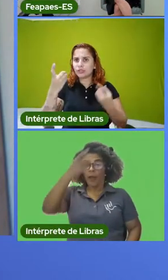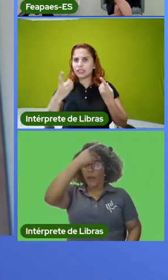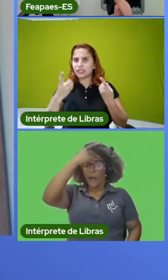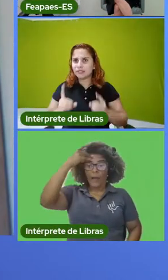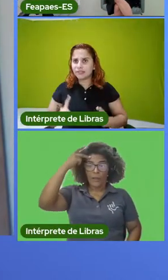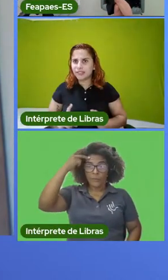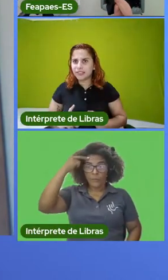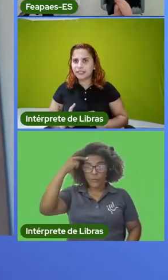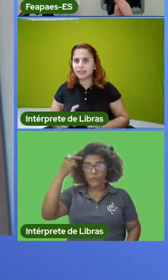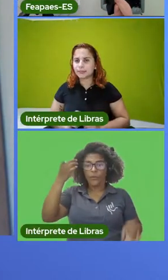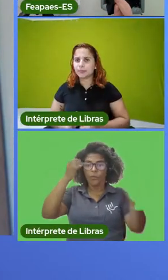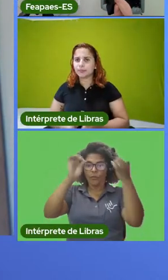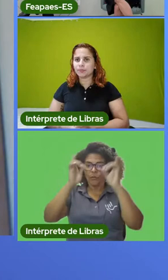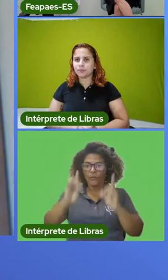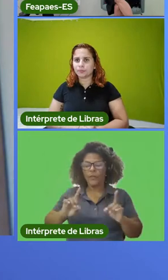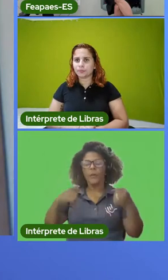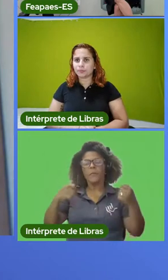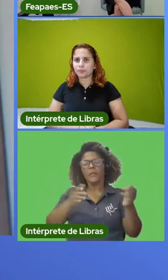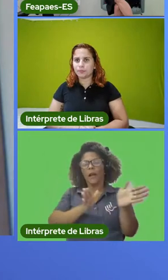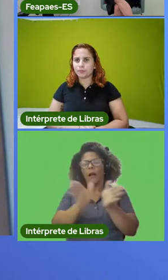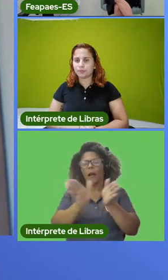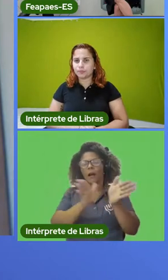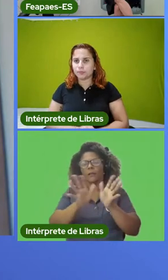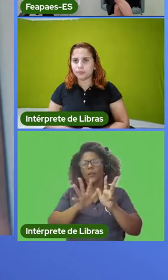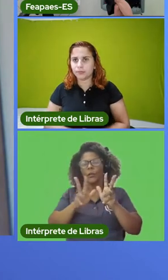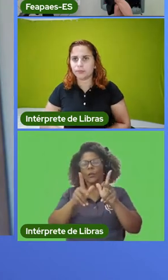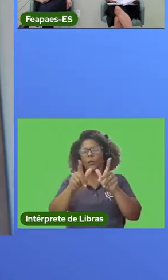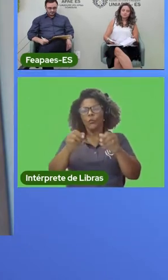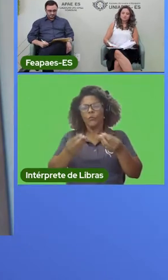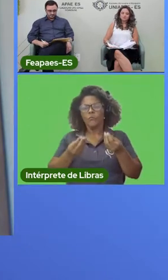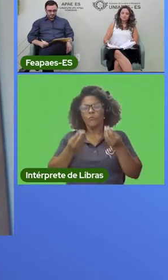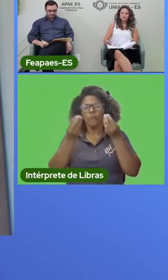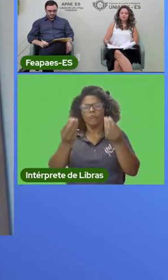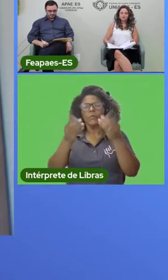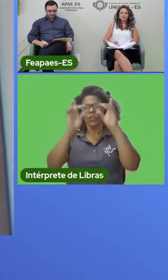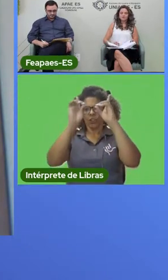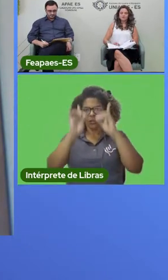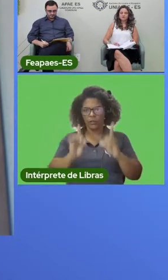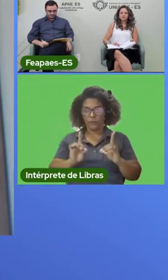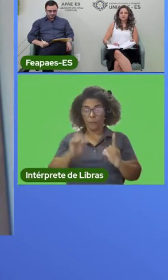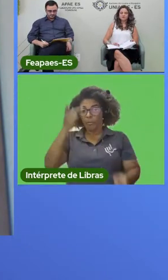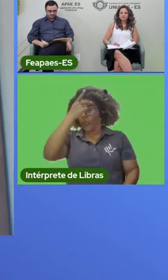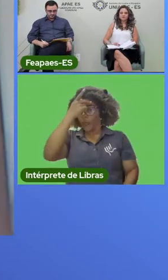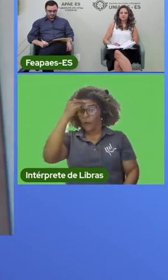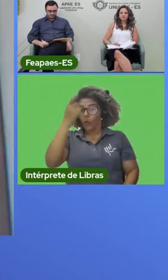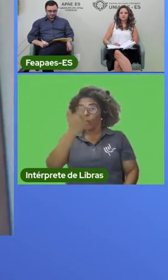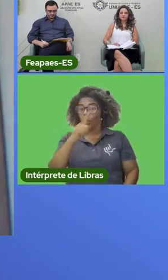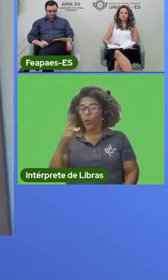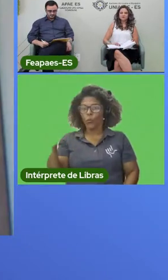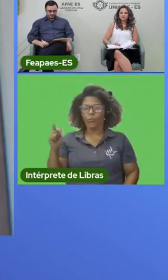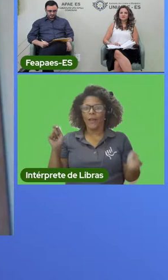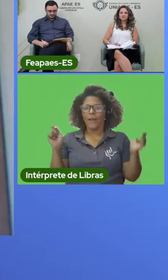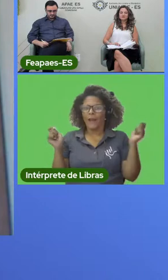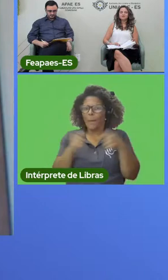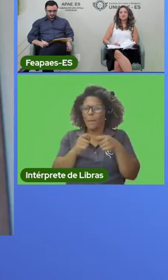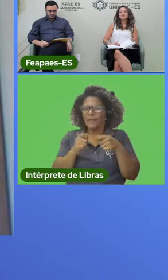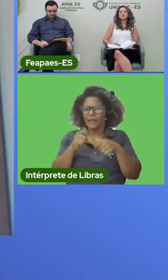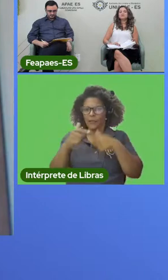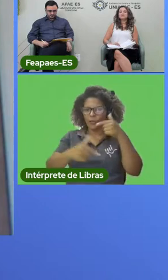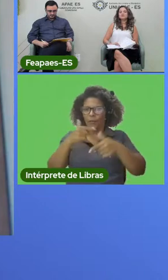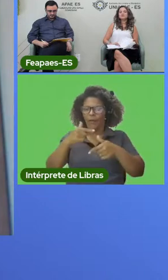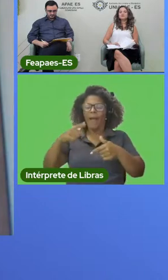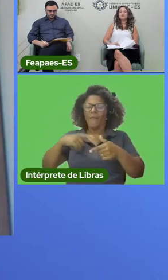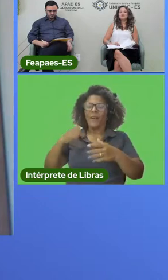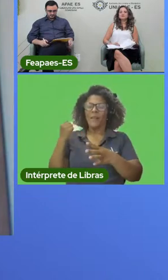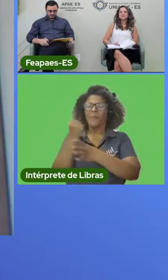que atendam às suas necessidades. Então, aquelas pessoas que não têm a capacidade para o trabalho, elas vão ser protegidas pela política de